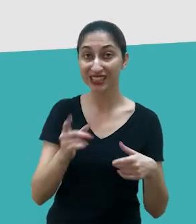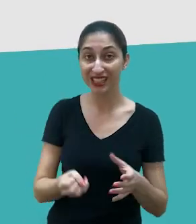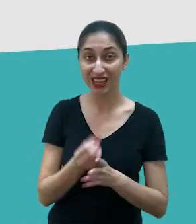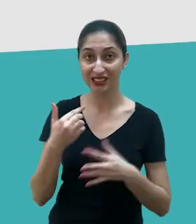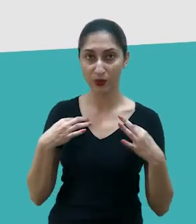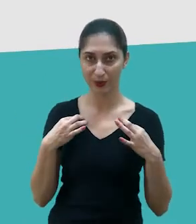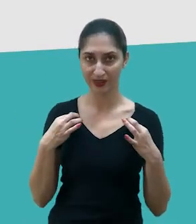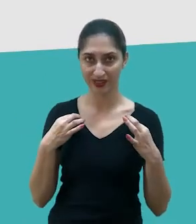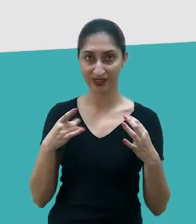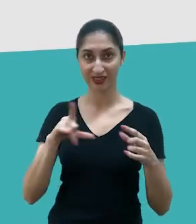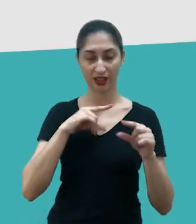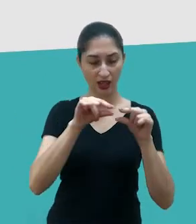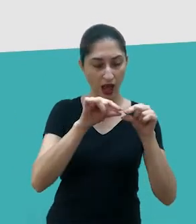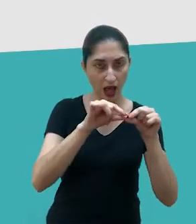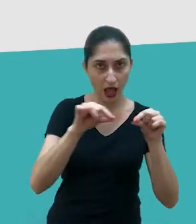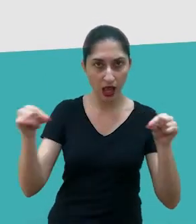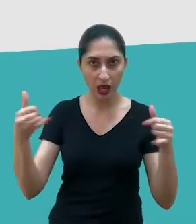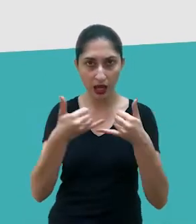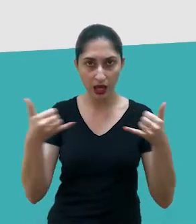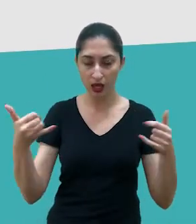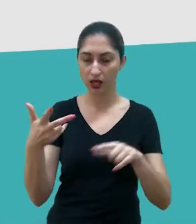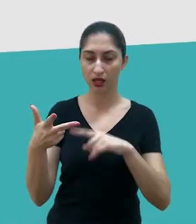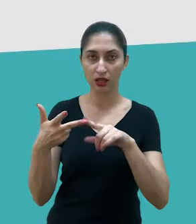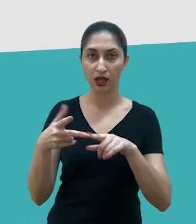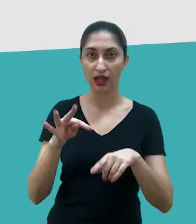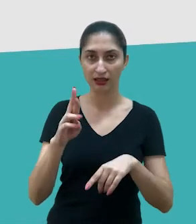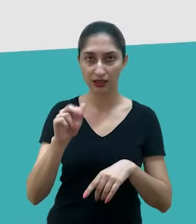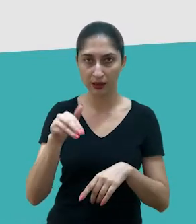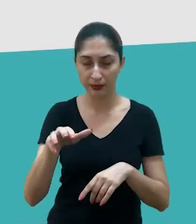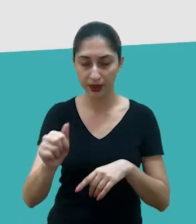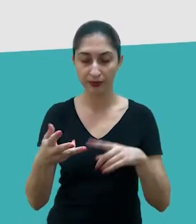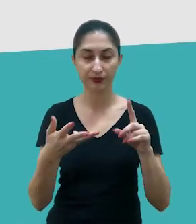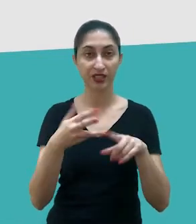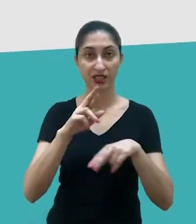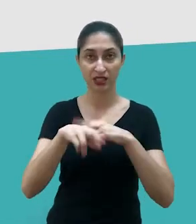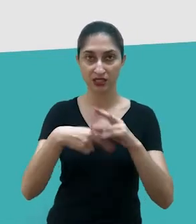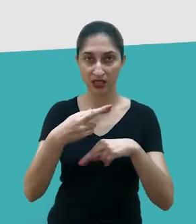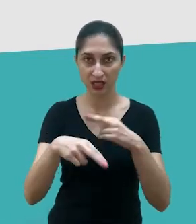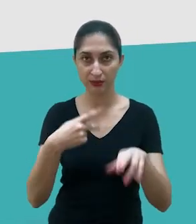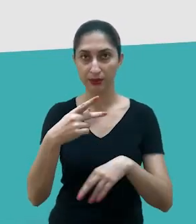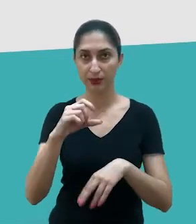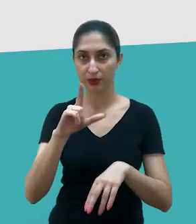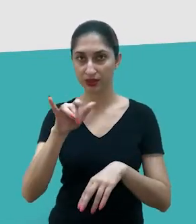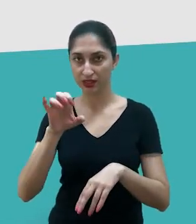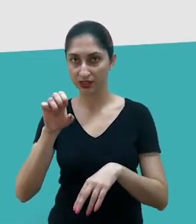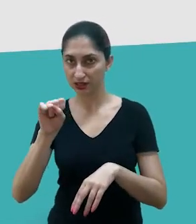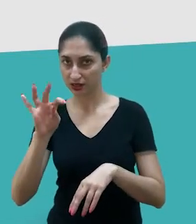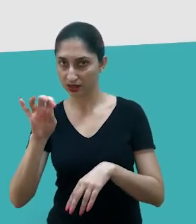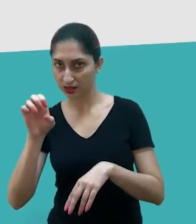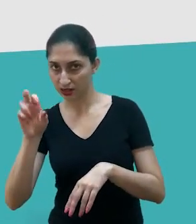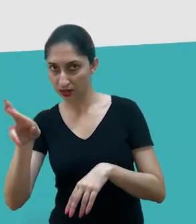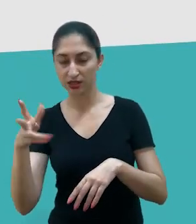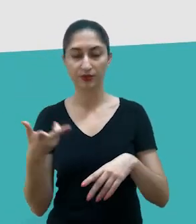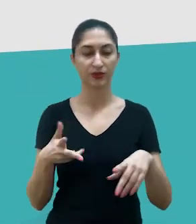fiação da trama, da reciclagem do poliéster, do tinturamento,